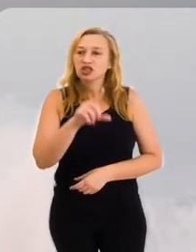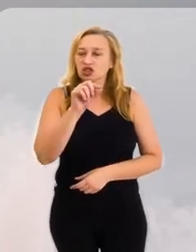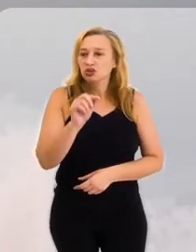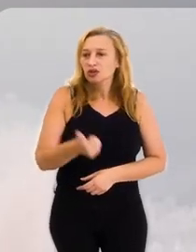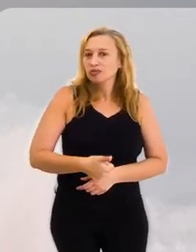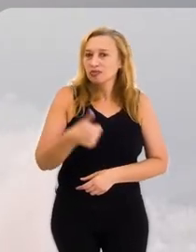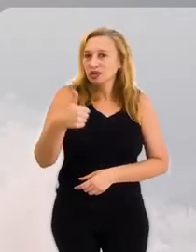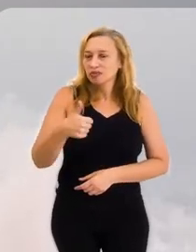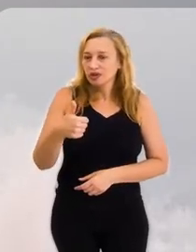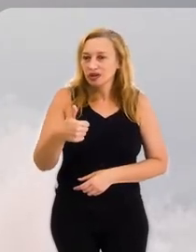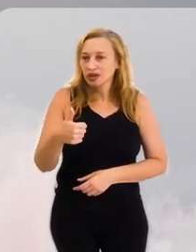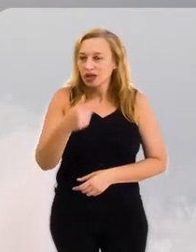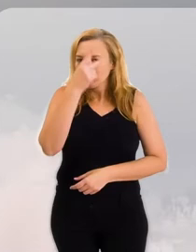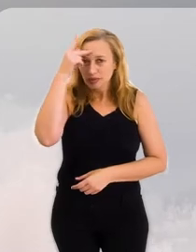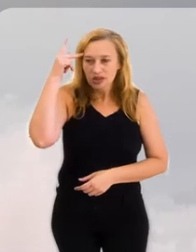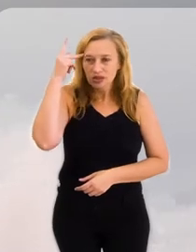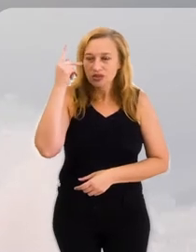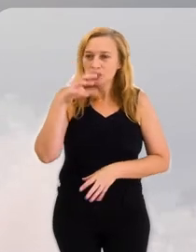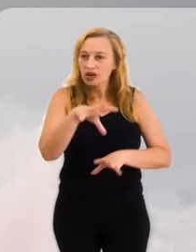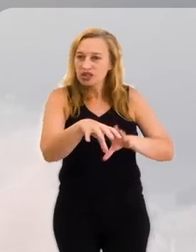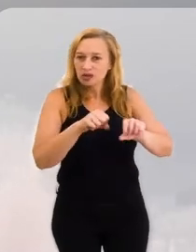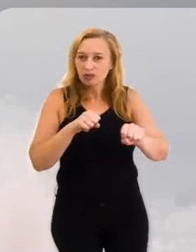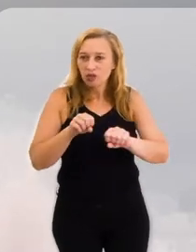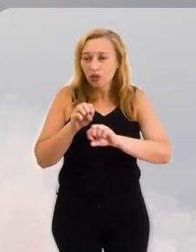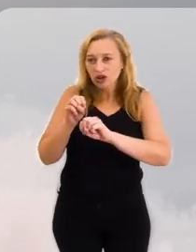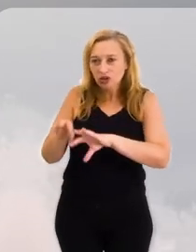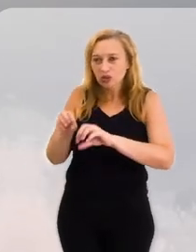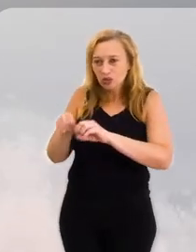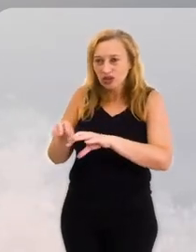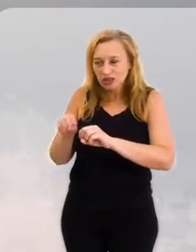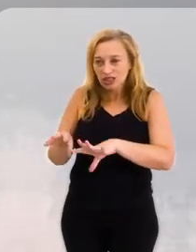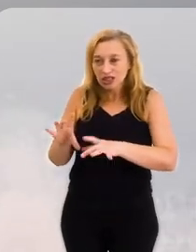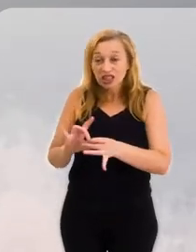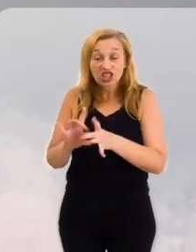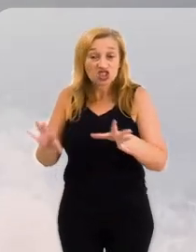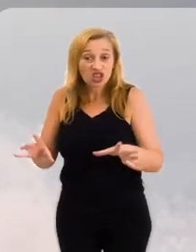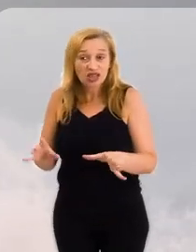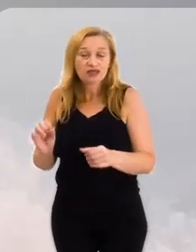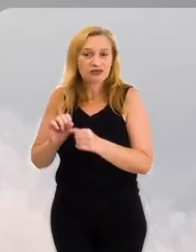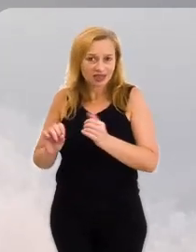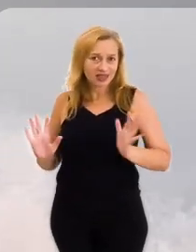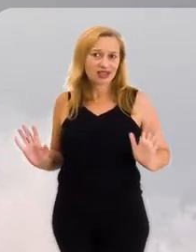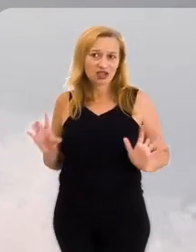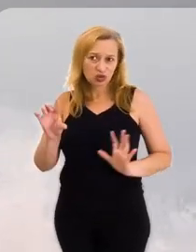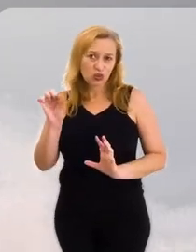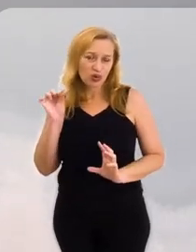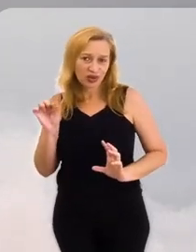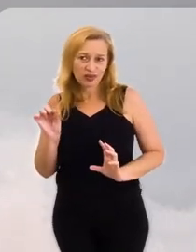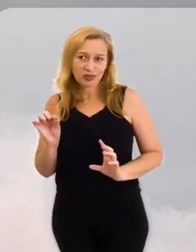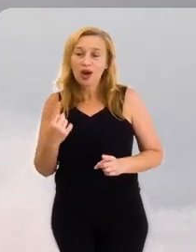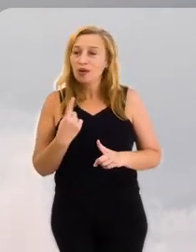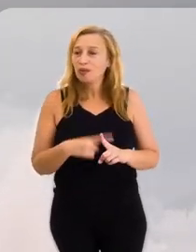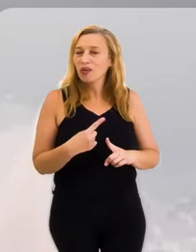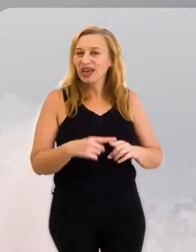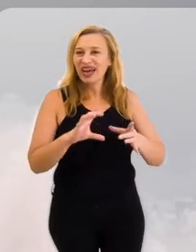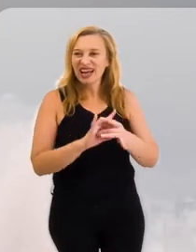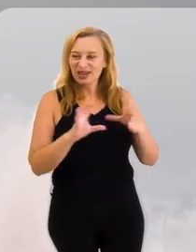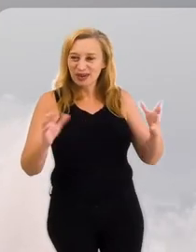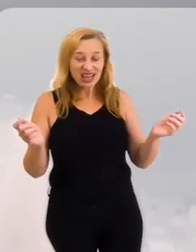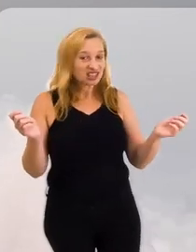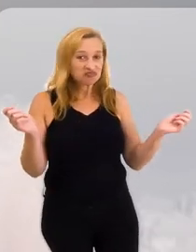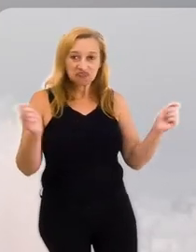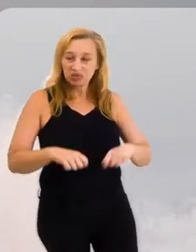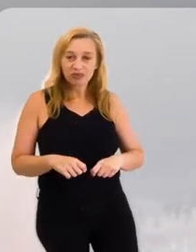providenciada em primeiríssimo lugar que as pessoas receber se uma formação a educação que lhes permitisse fazer escuro ela É